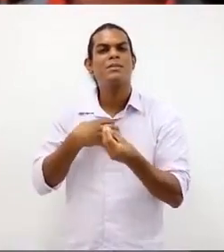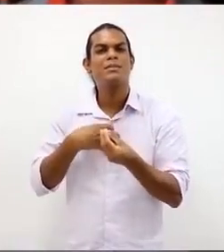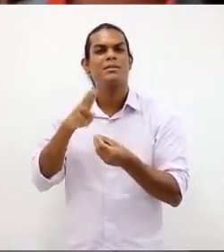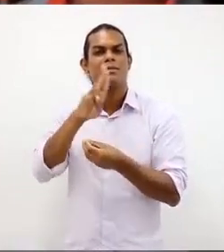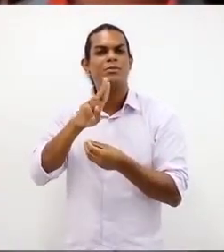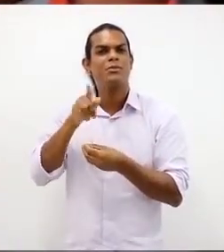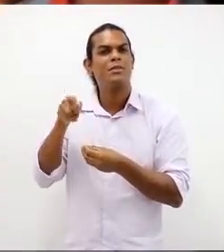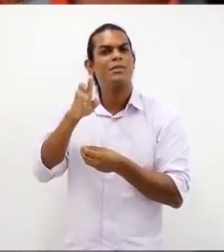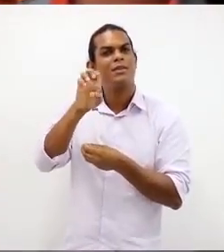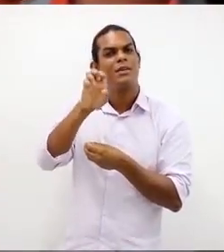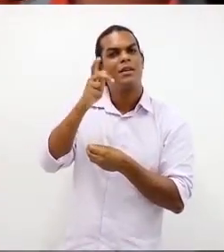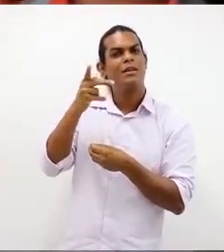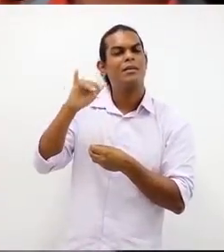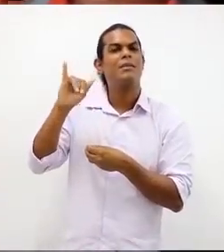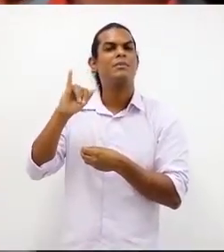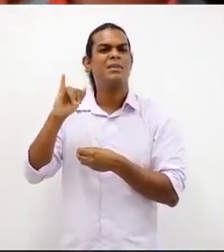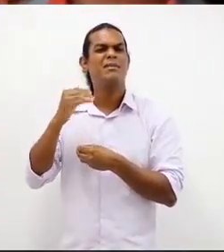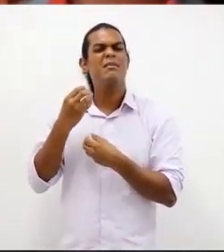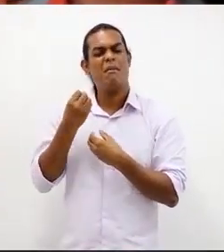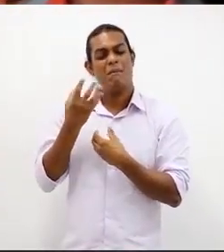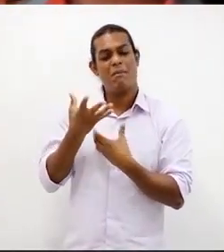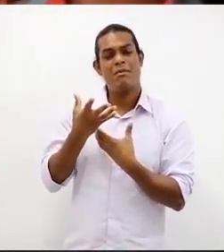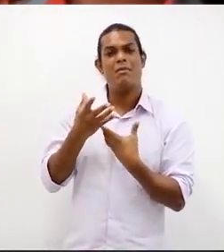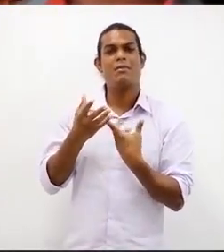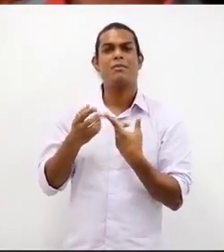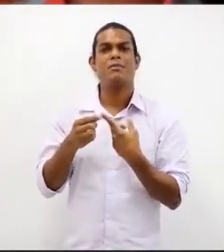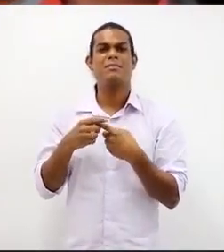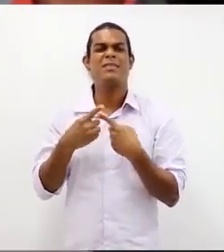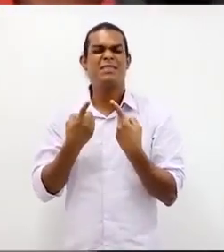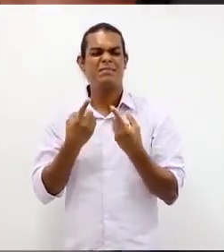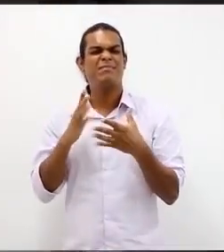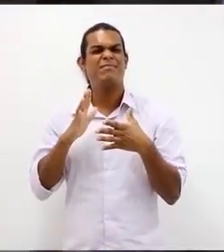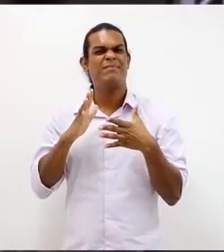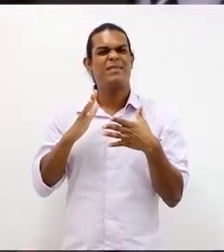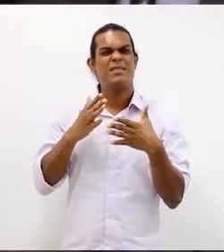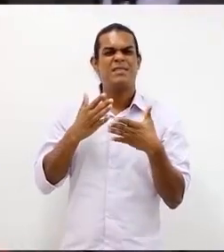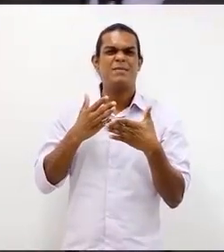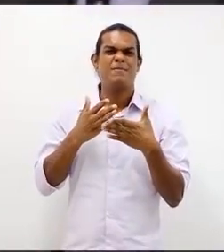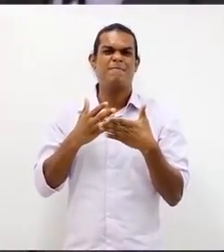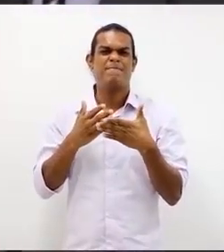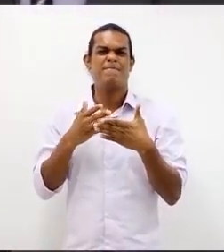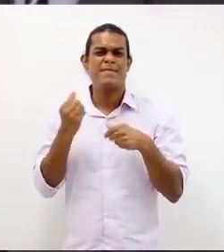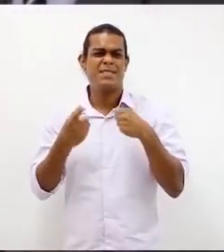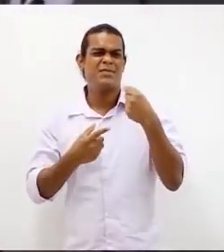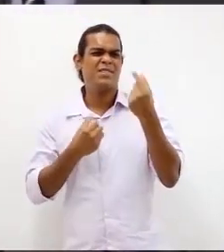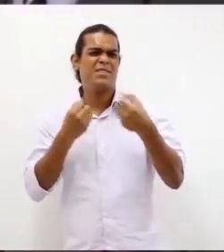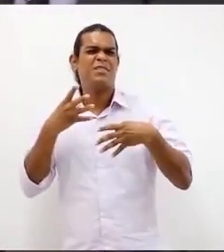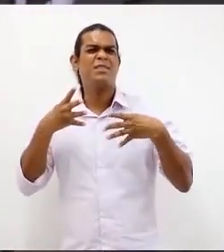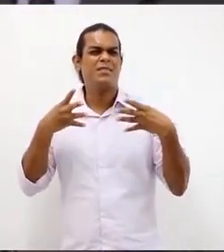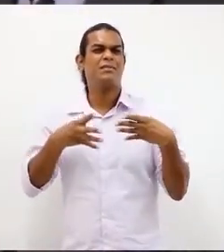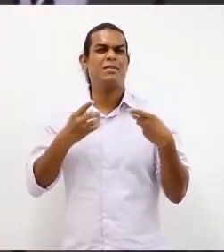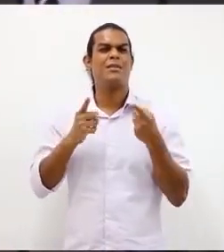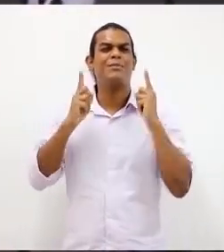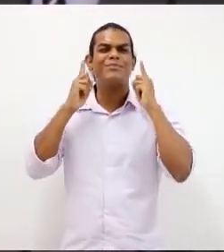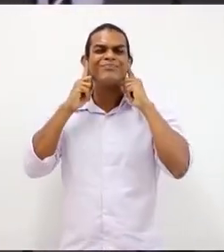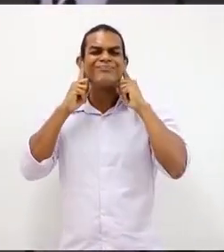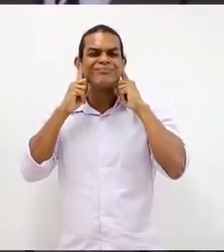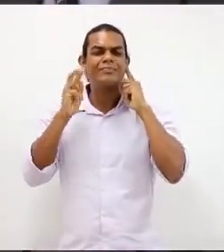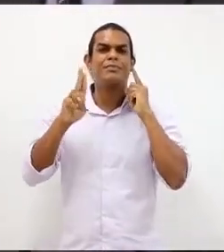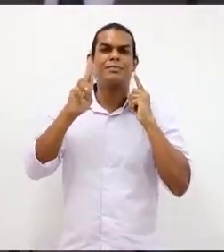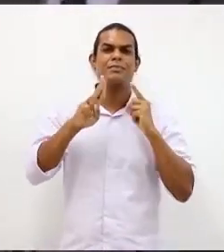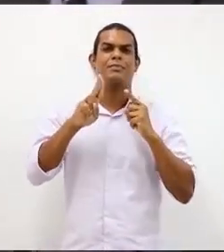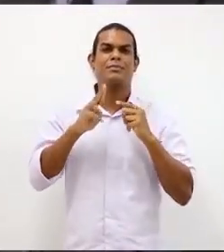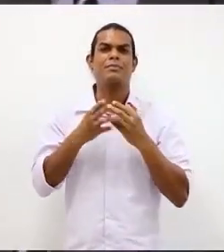incômodo, Mas em compensação, o senhor está livre de ter, por exemplo, uma redução auditiva, né? Não ficar